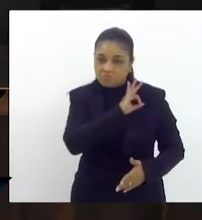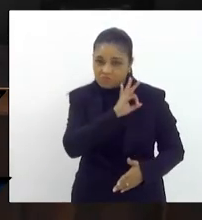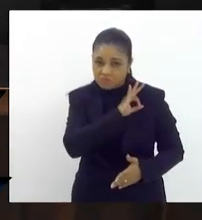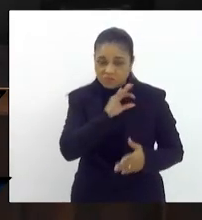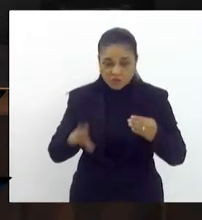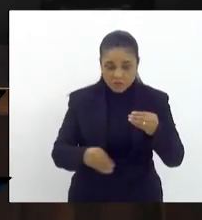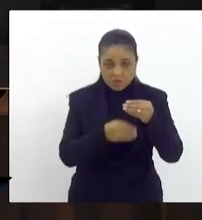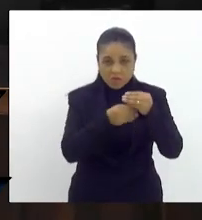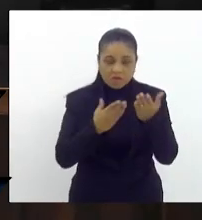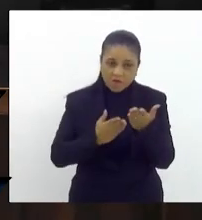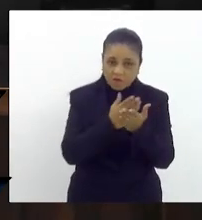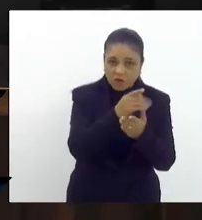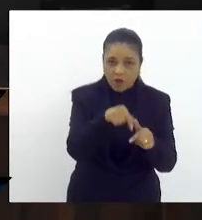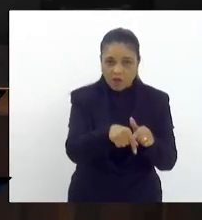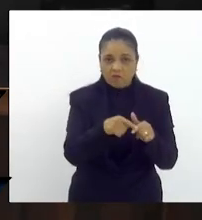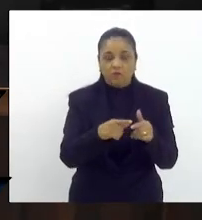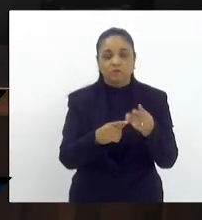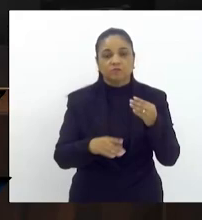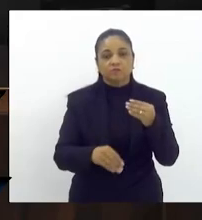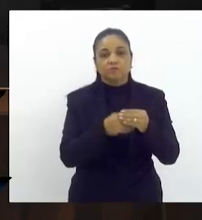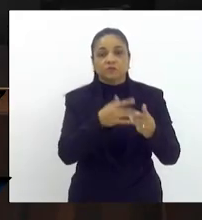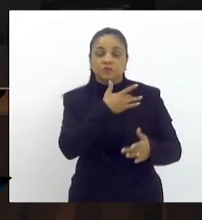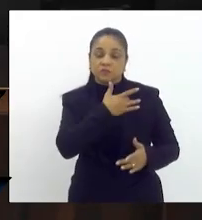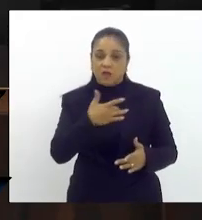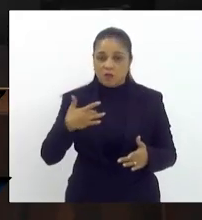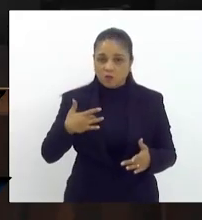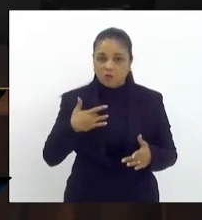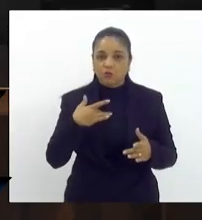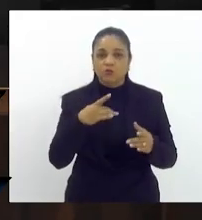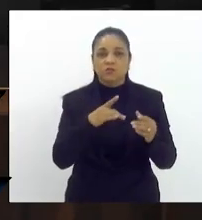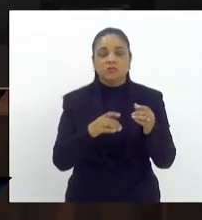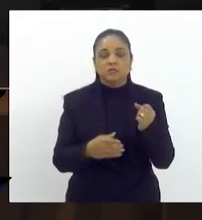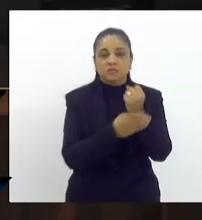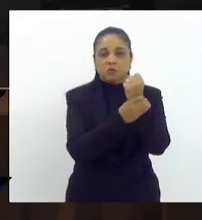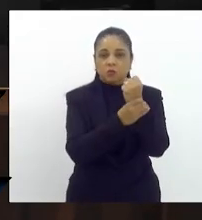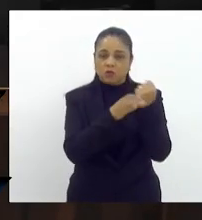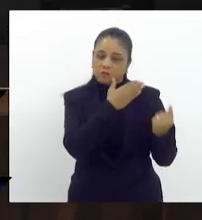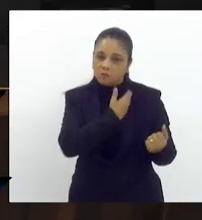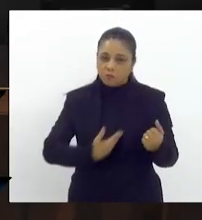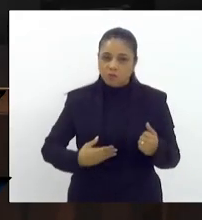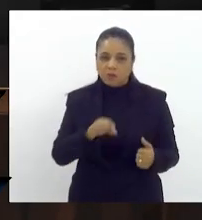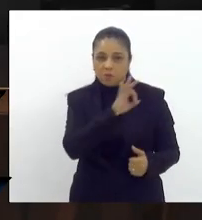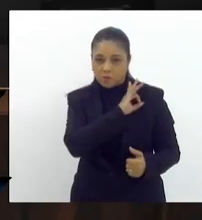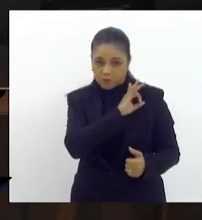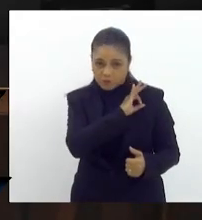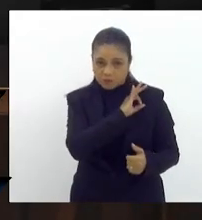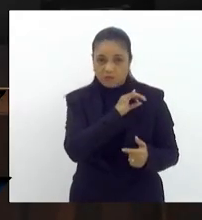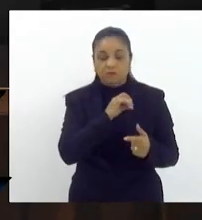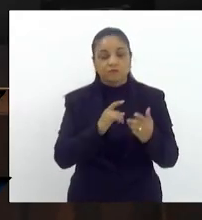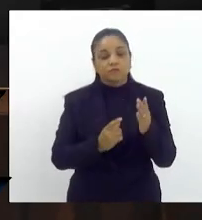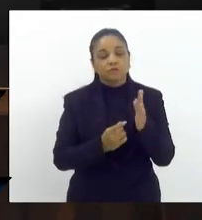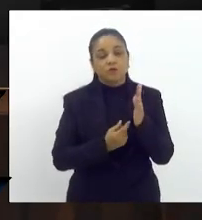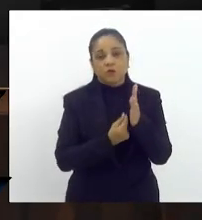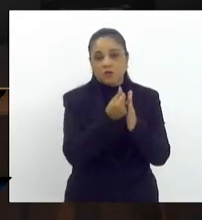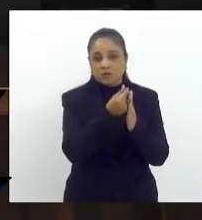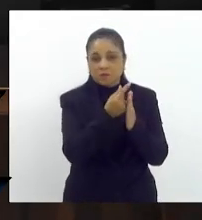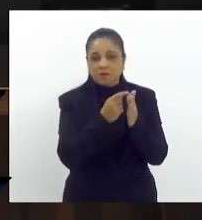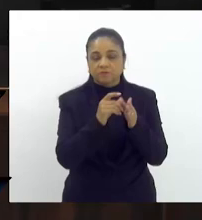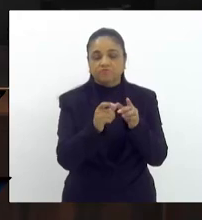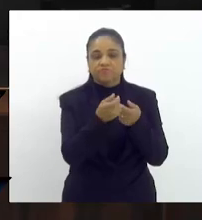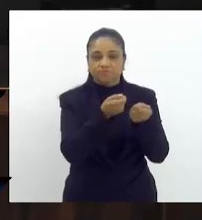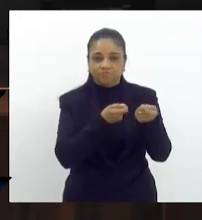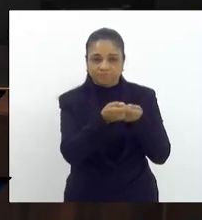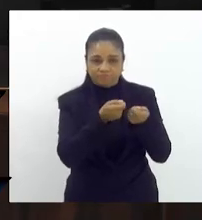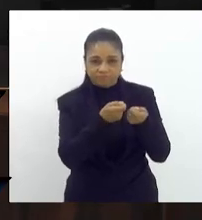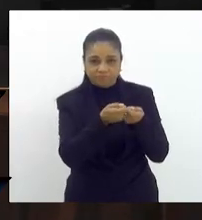de saúde favorável com a emenda da comissão de segurança pública de assuntos de polícia e de orçamento Finanças fiscalização